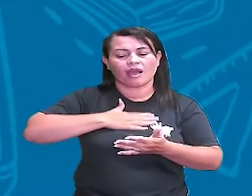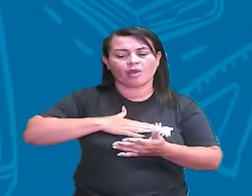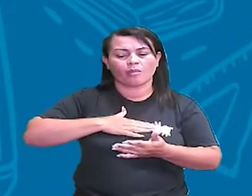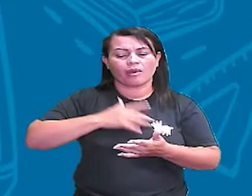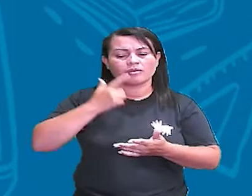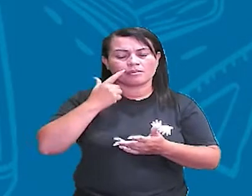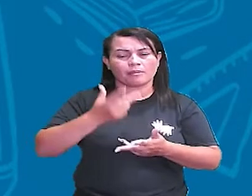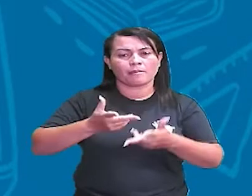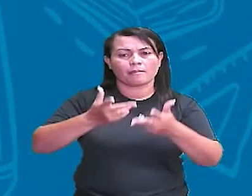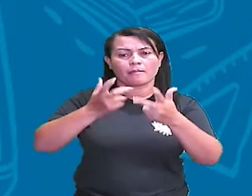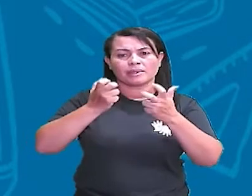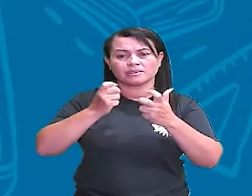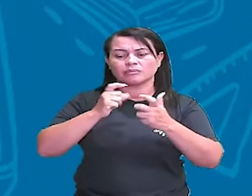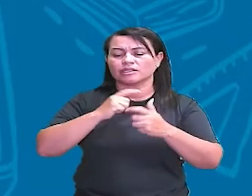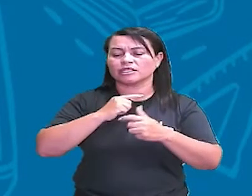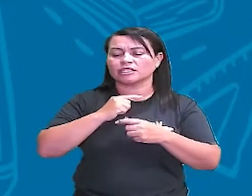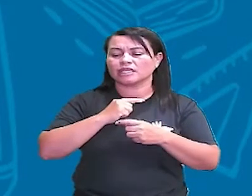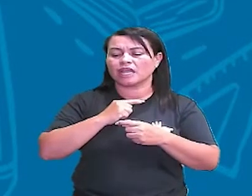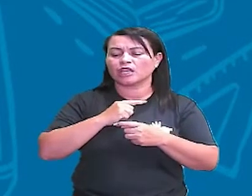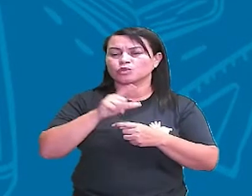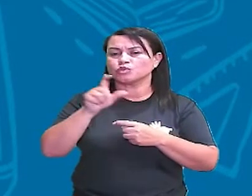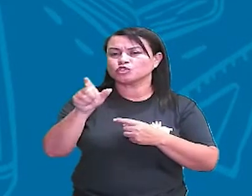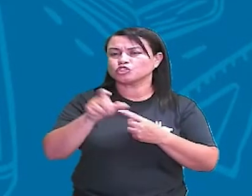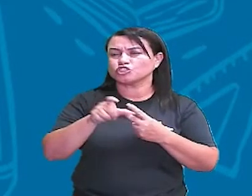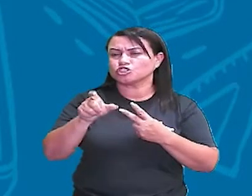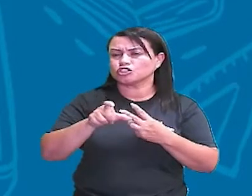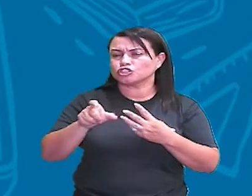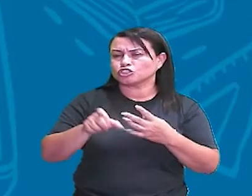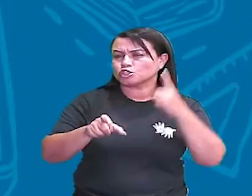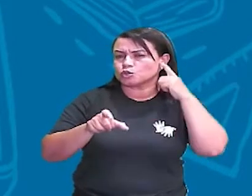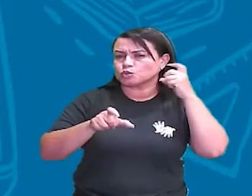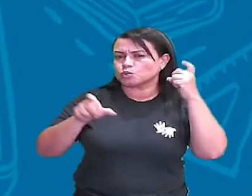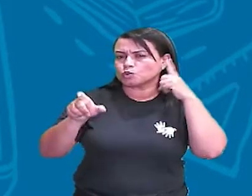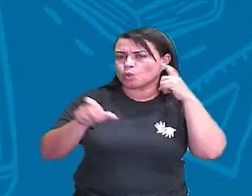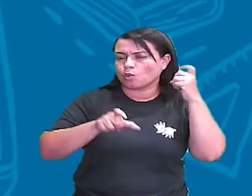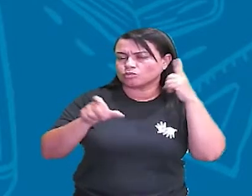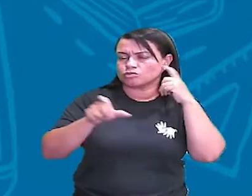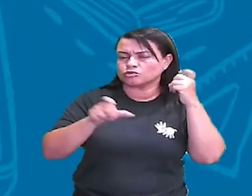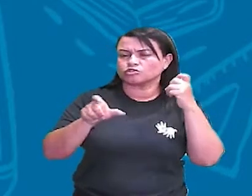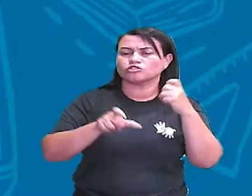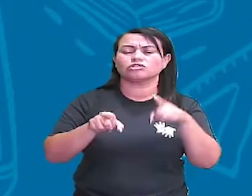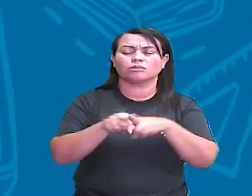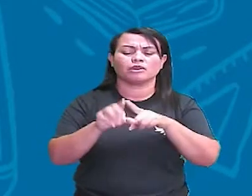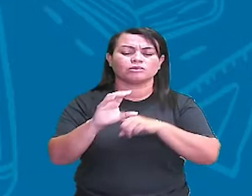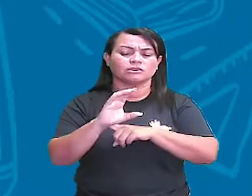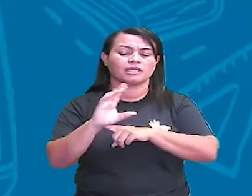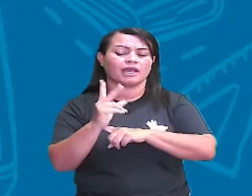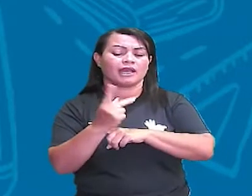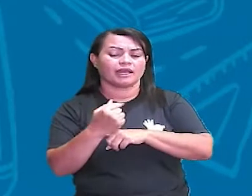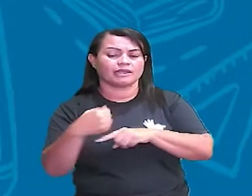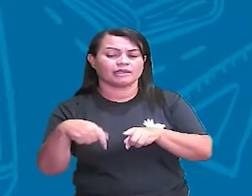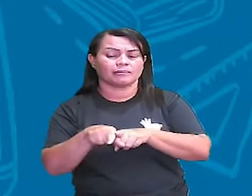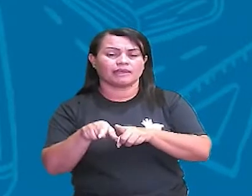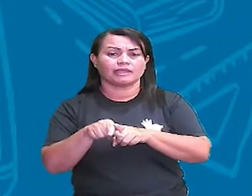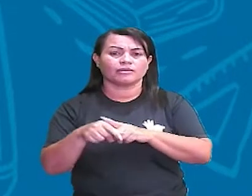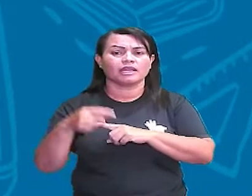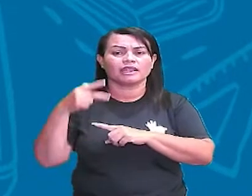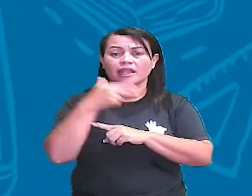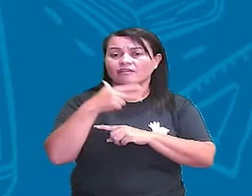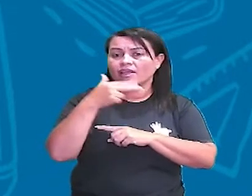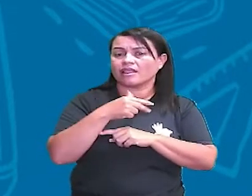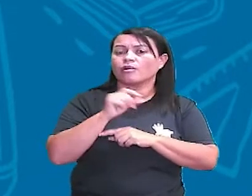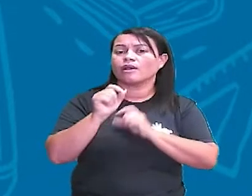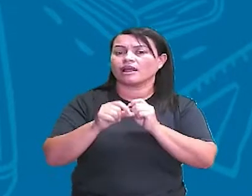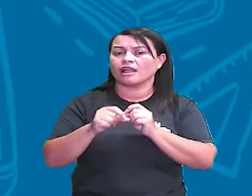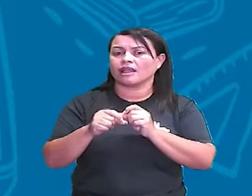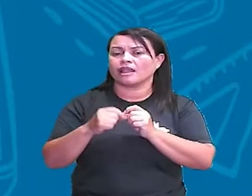para perceber que tem muito som do X, tá certo? Do X, do CH. Então, esse trava-língua ajuda a gente